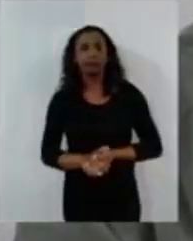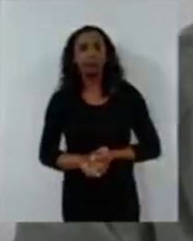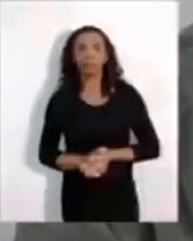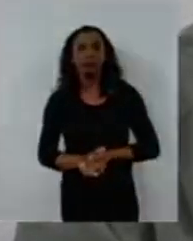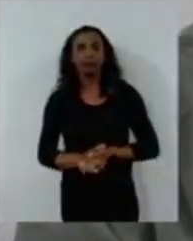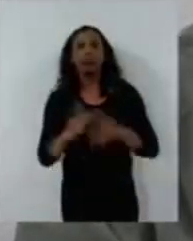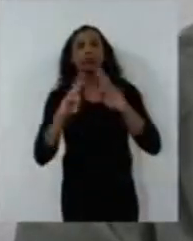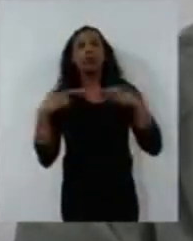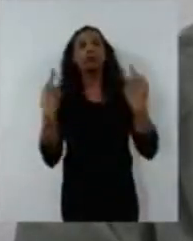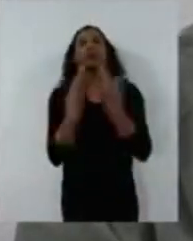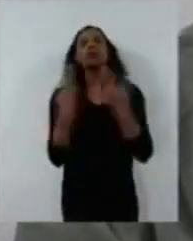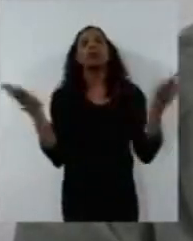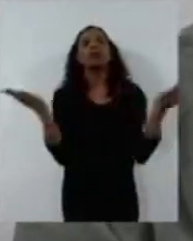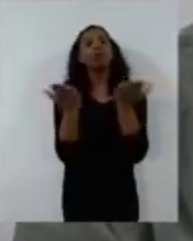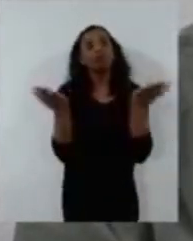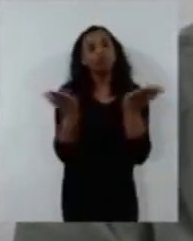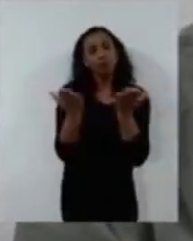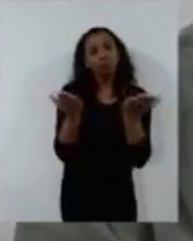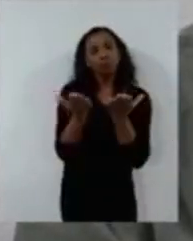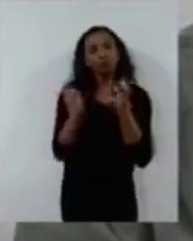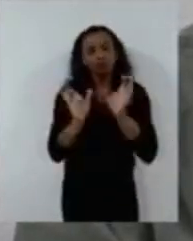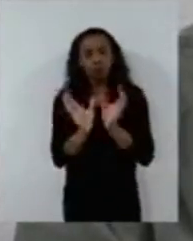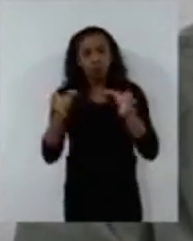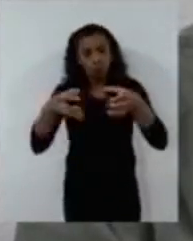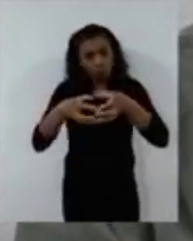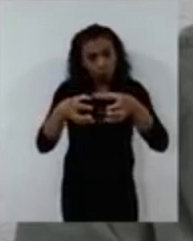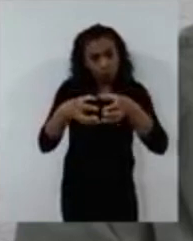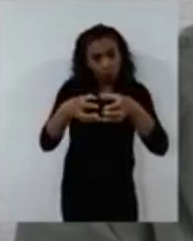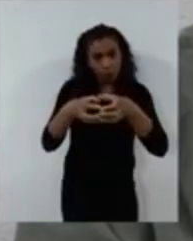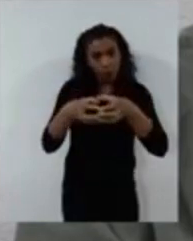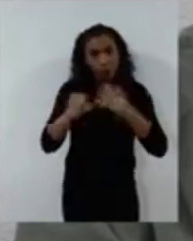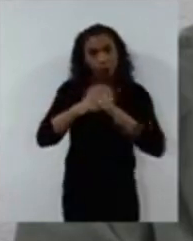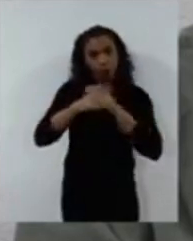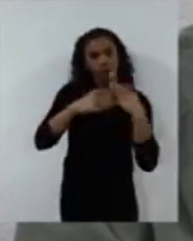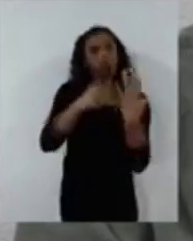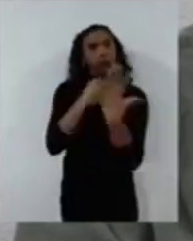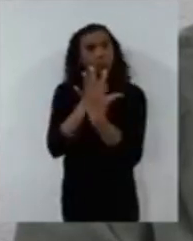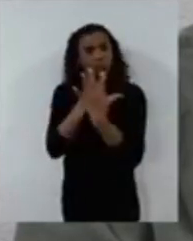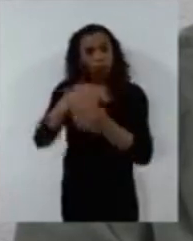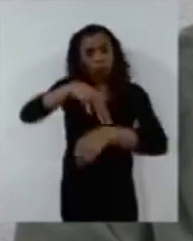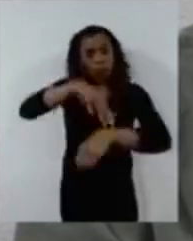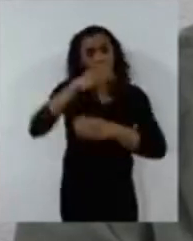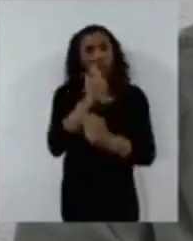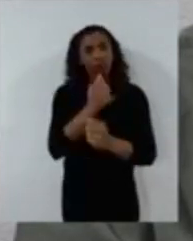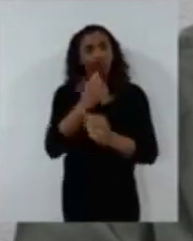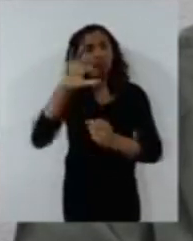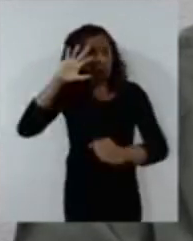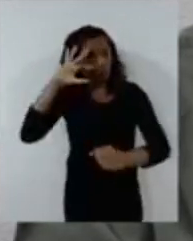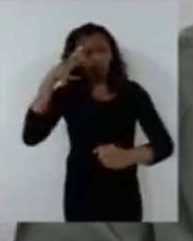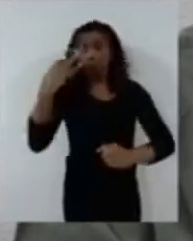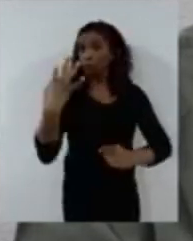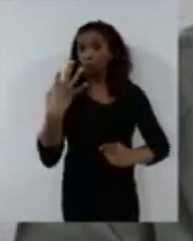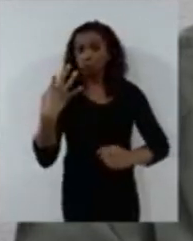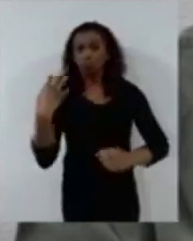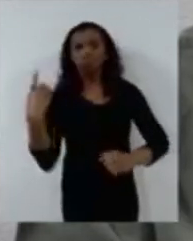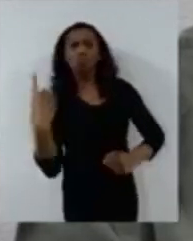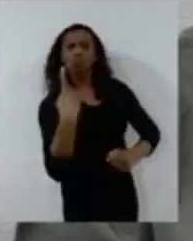Nesta reunião de hoje, o Comitê Gestor Covid-19 decidiu, por